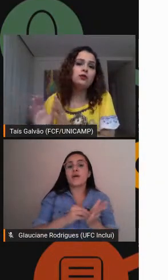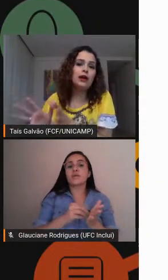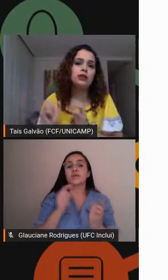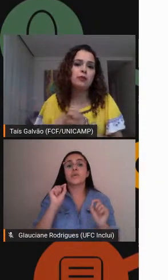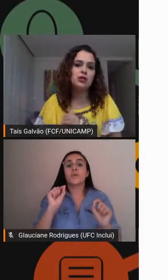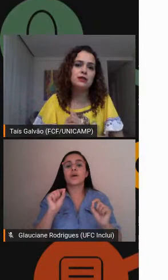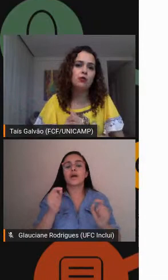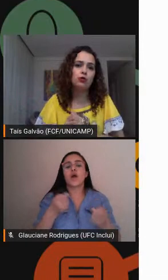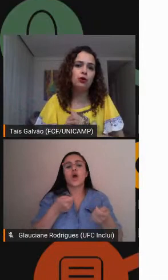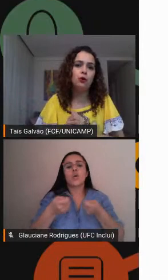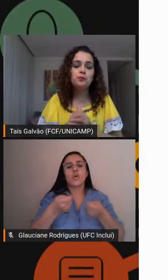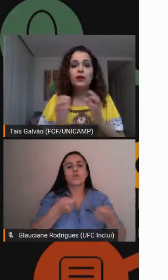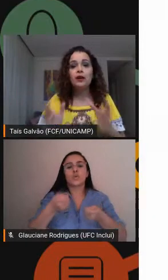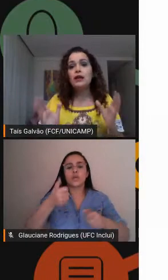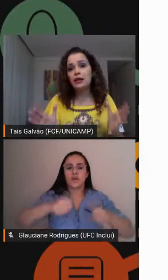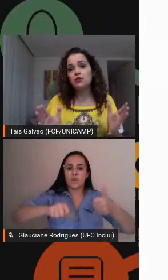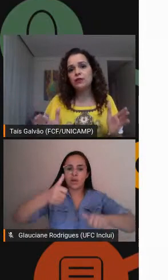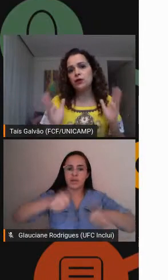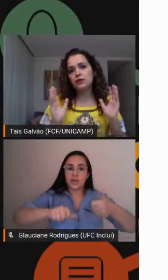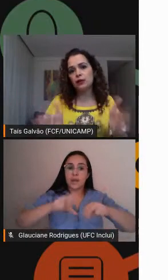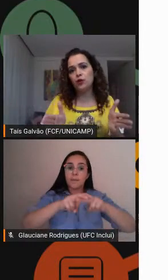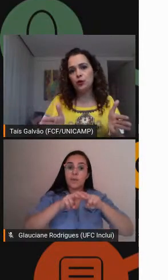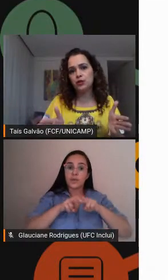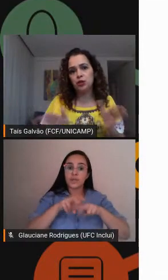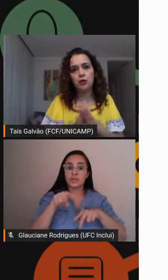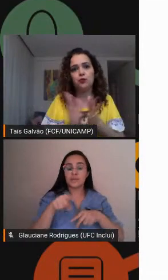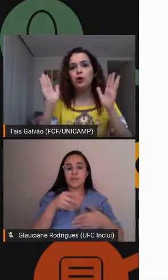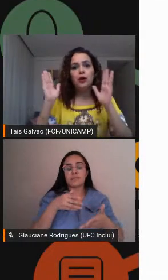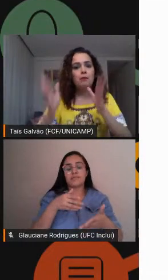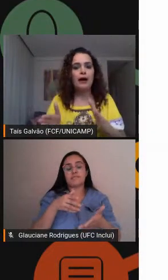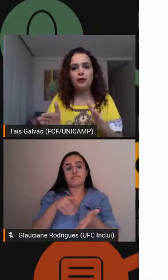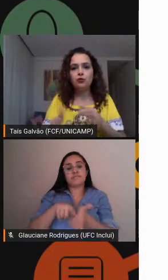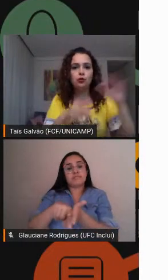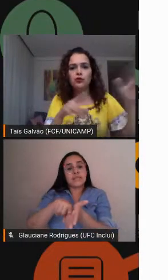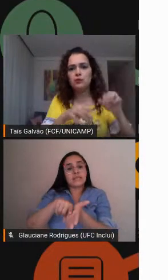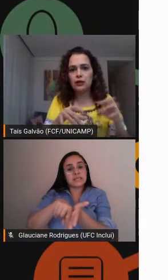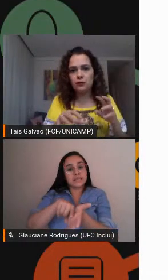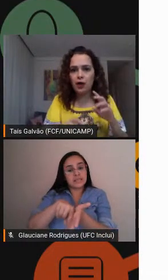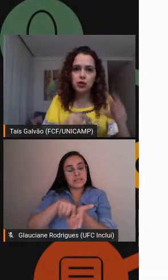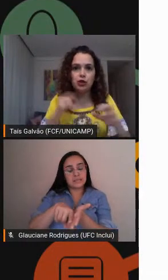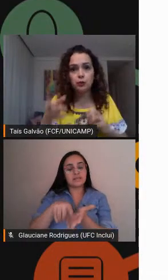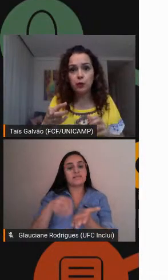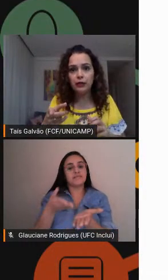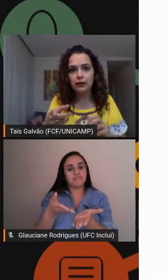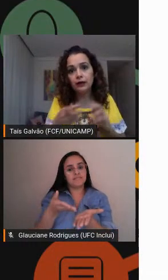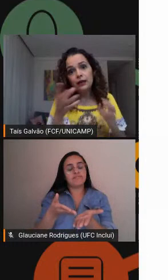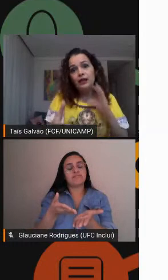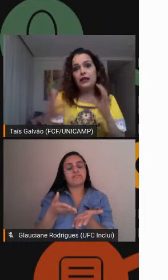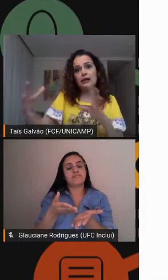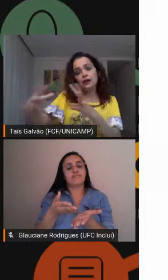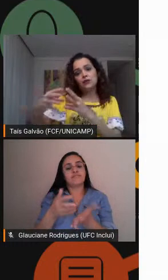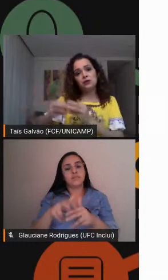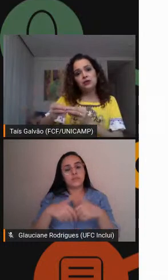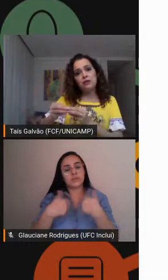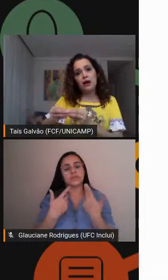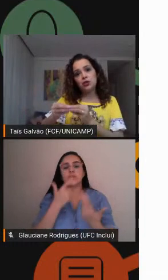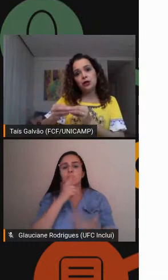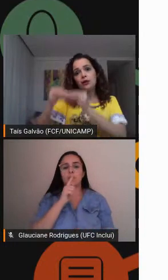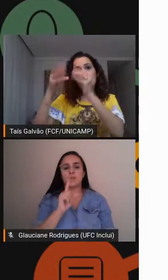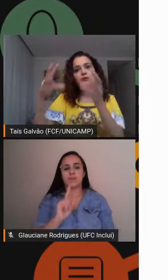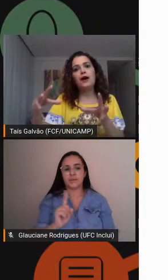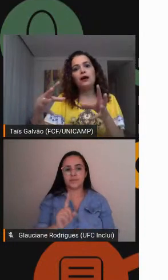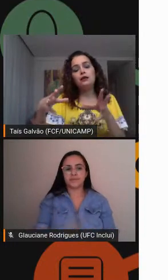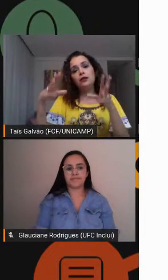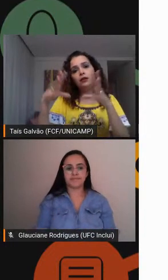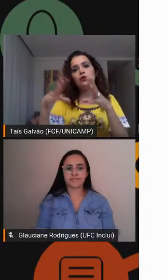o resultado que a pesquisa encontrou. E aí, às vezes, se o resultado foi positivo, para tudo, vamos escrever o artigo e publica. E aí a revisão